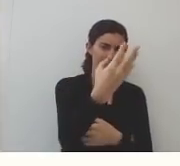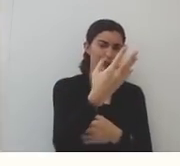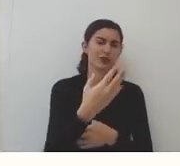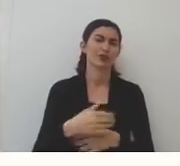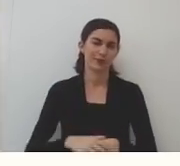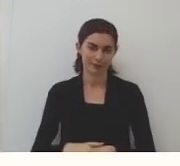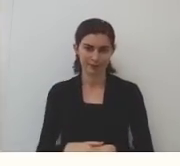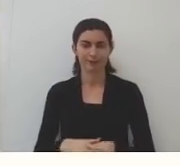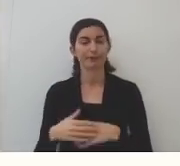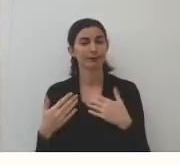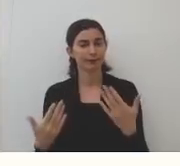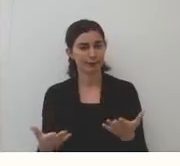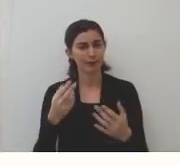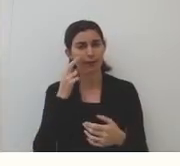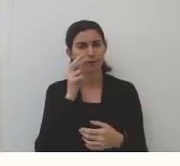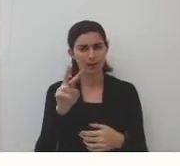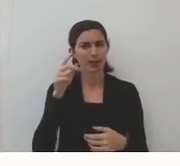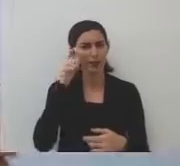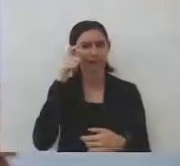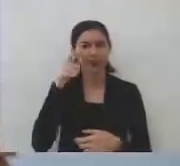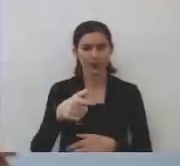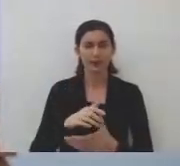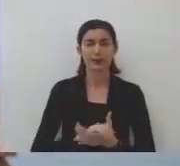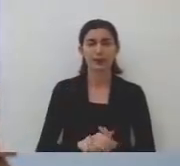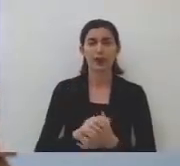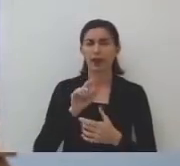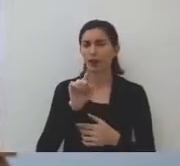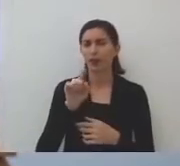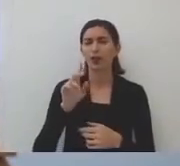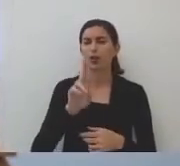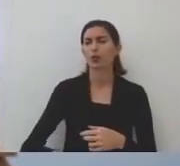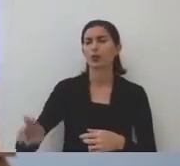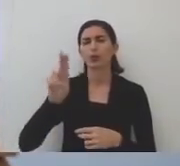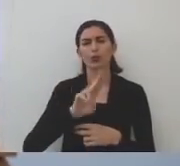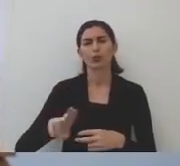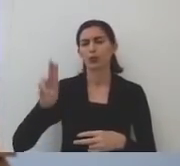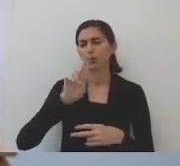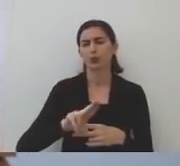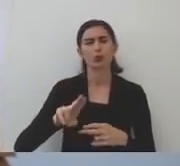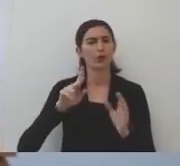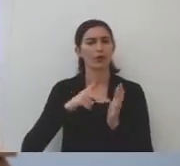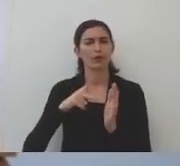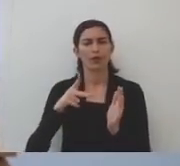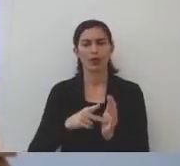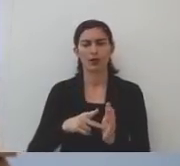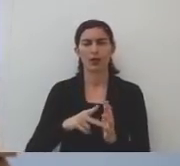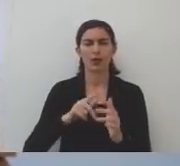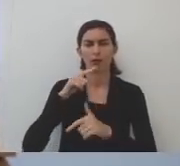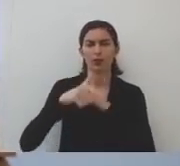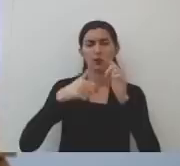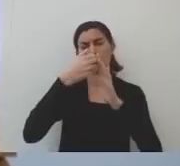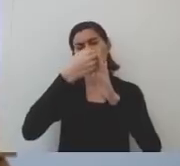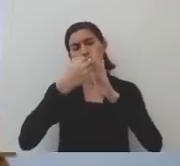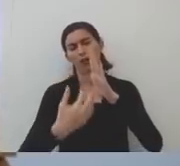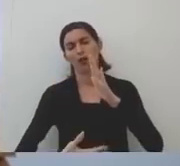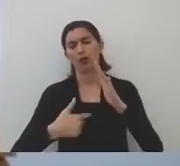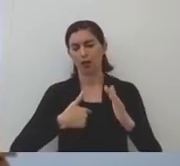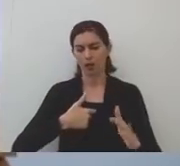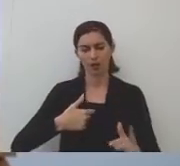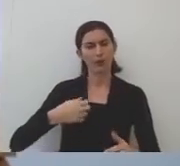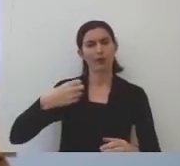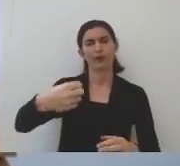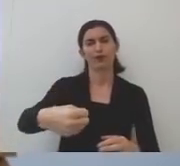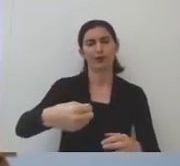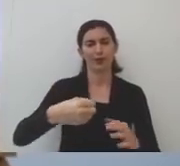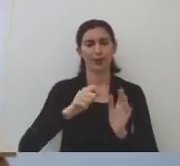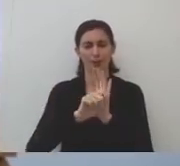embarcar. Veja que interessante. Ele utilizou e ele, na verdade, trabalhou uma narrativa em que ele está presente,